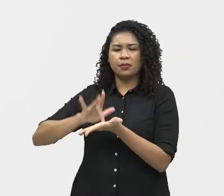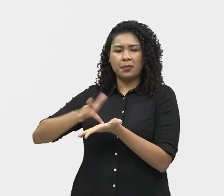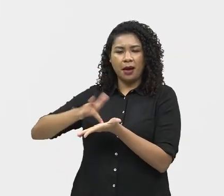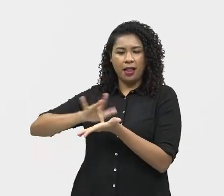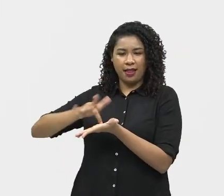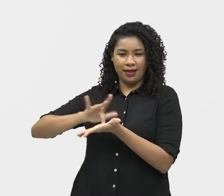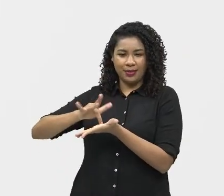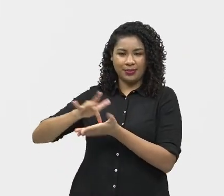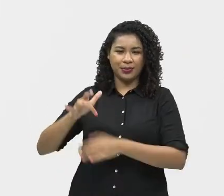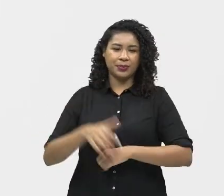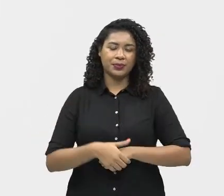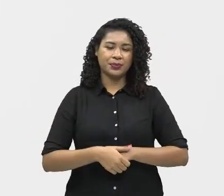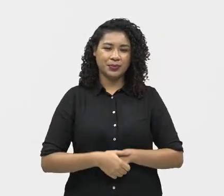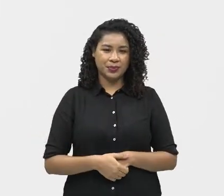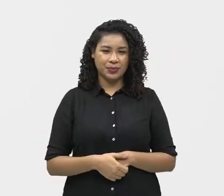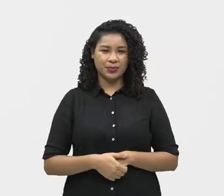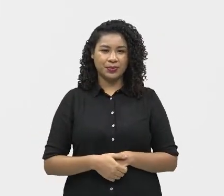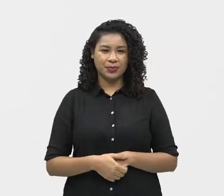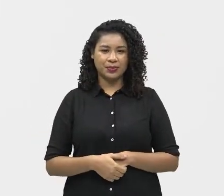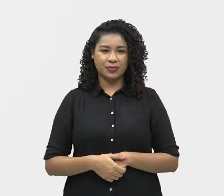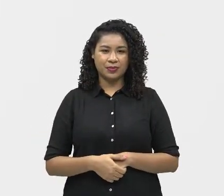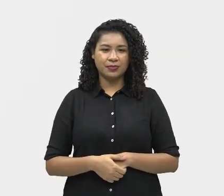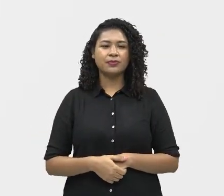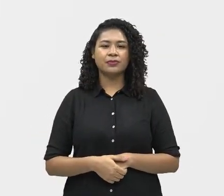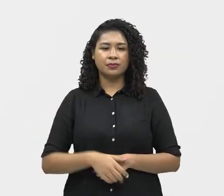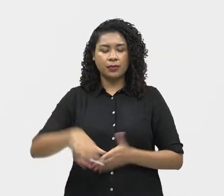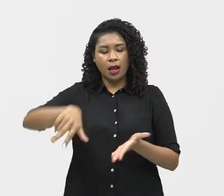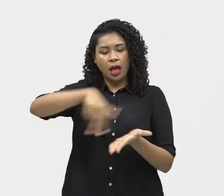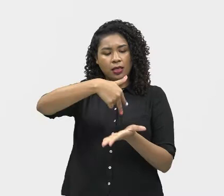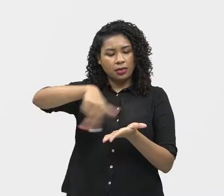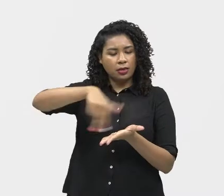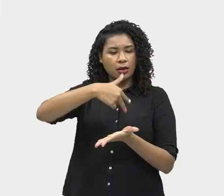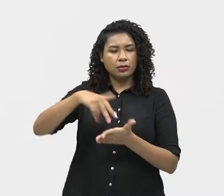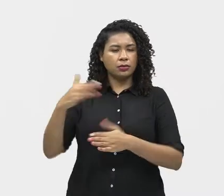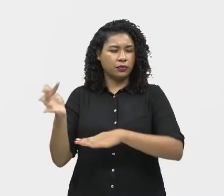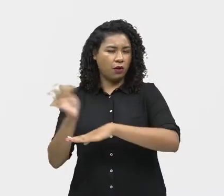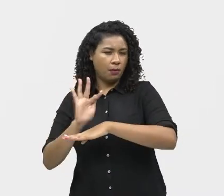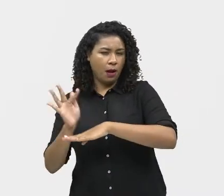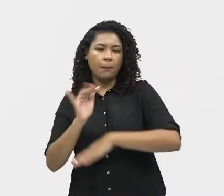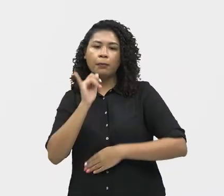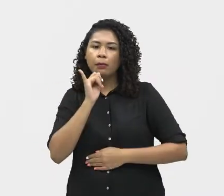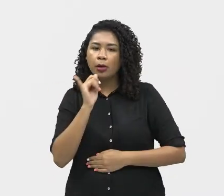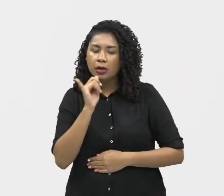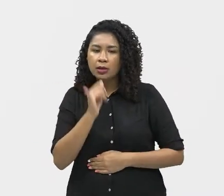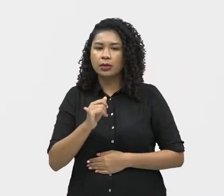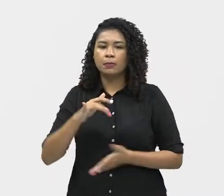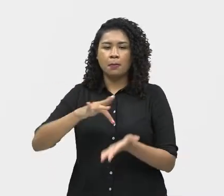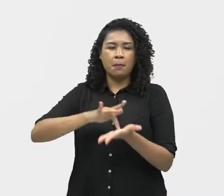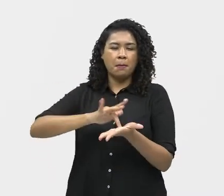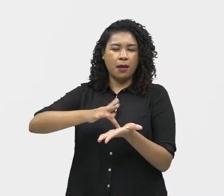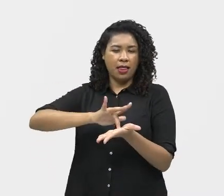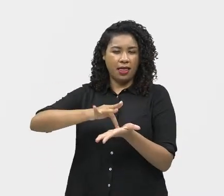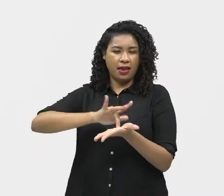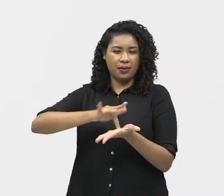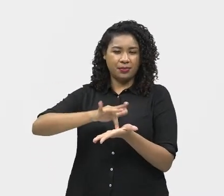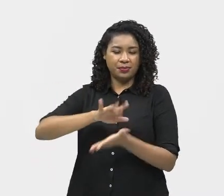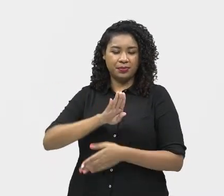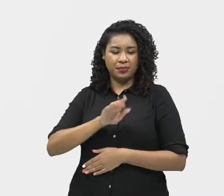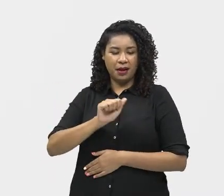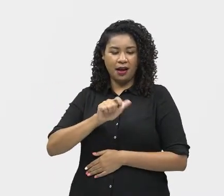escolas de balé. Então, as danças eruditas, por exemplo, o balé clássico, ele foi introduzido aqui no Brasil a partir